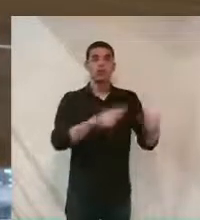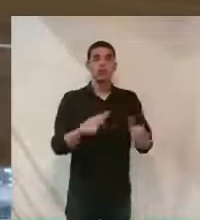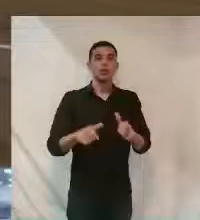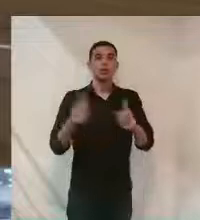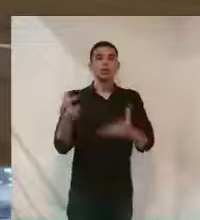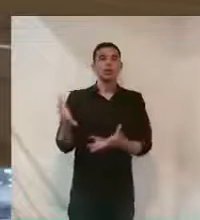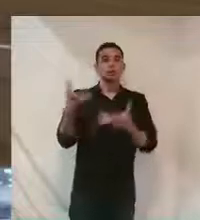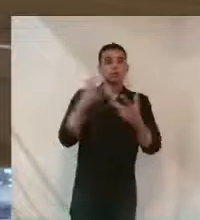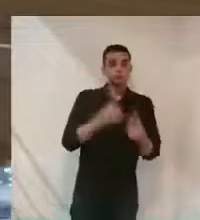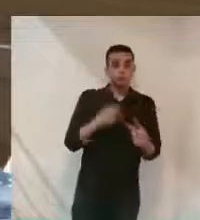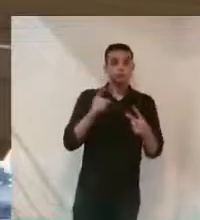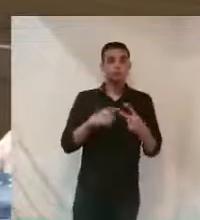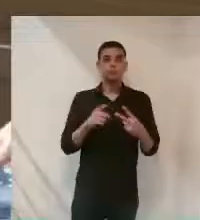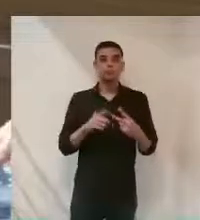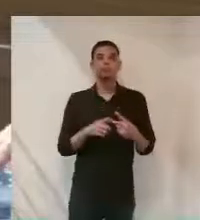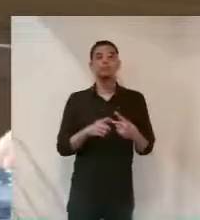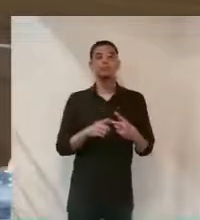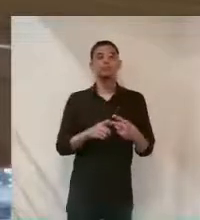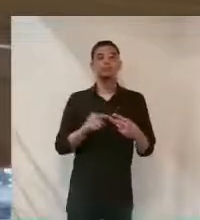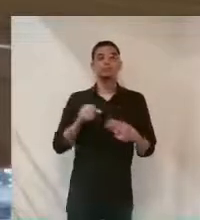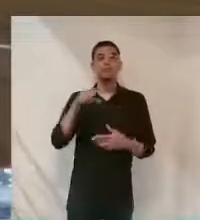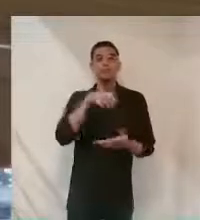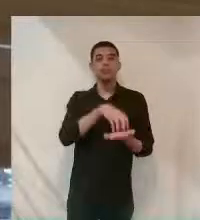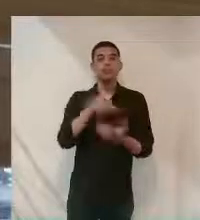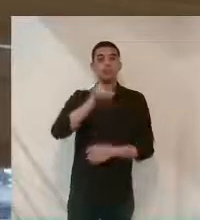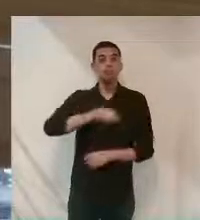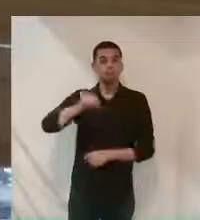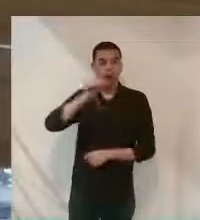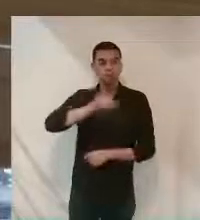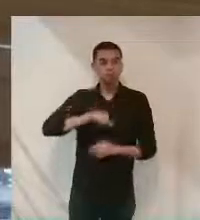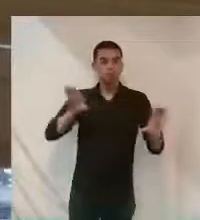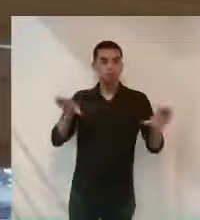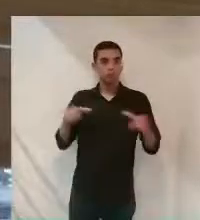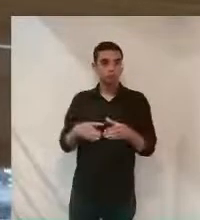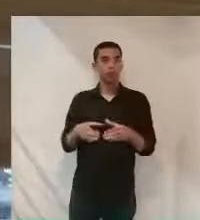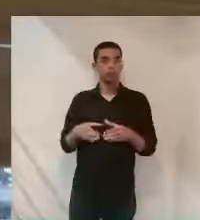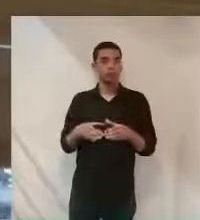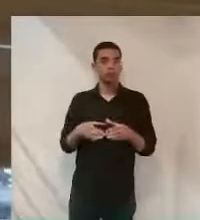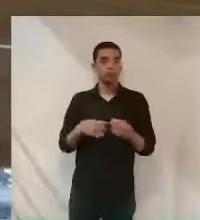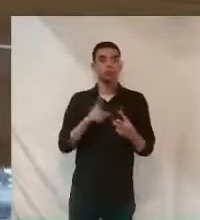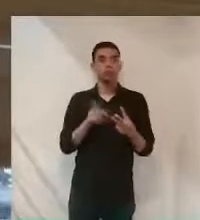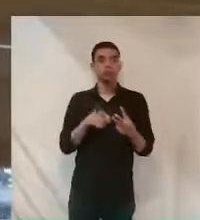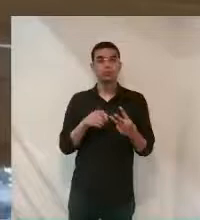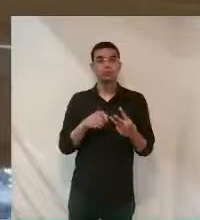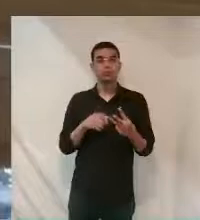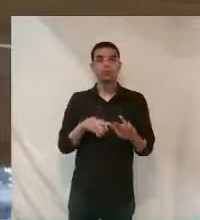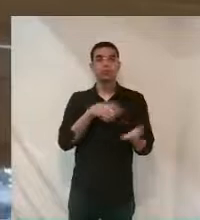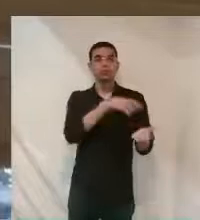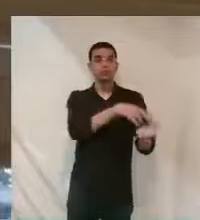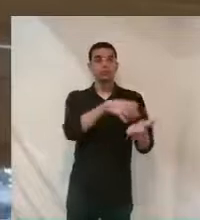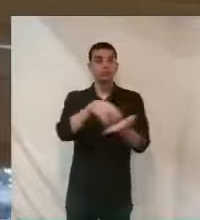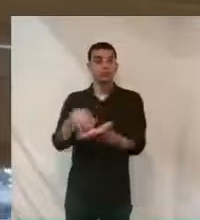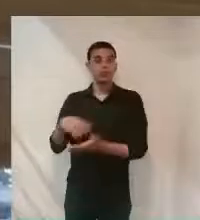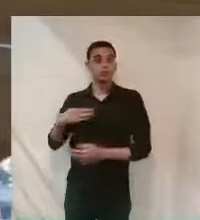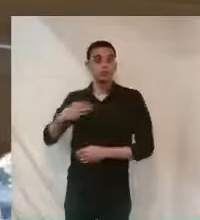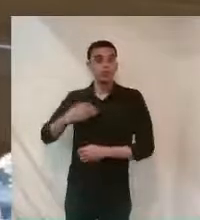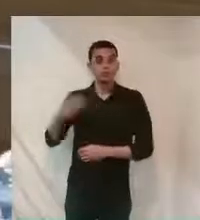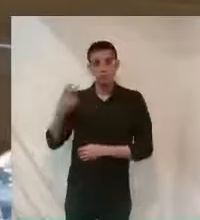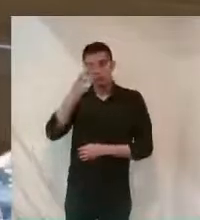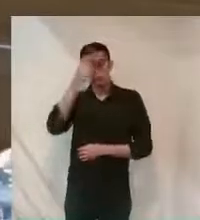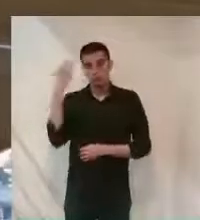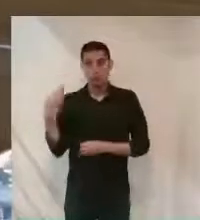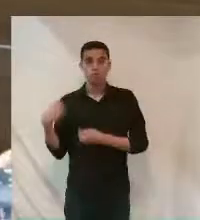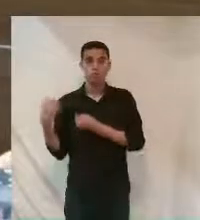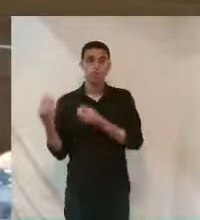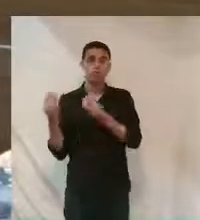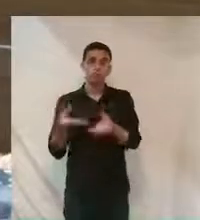As cooperativas, que estão a premissa preconizada pela própria política nacional. Os pontos de entrega voluntária, que é a interface que a gente tem a conexão